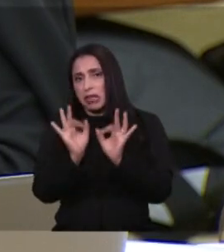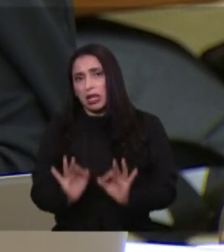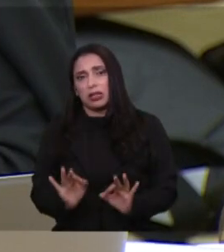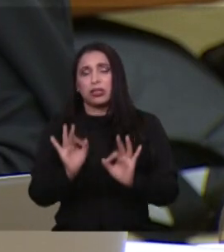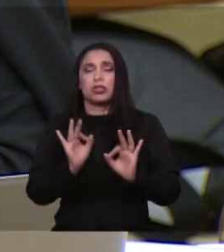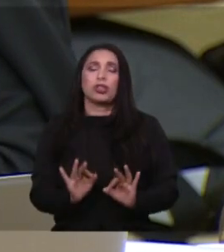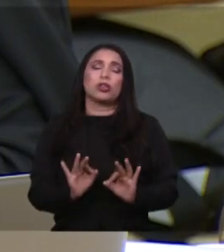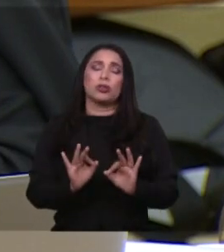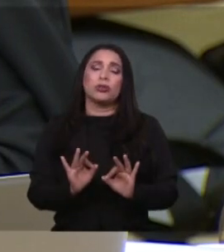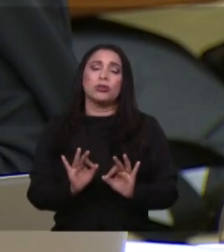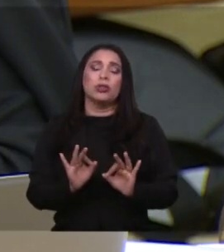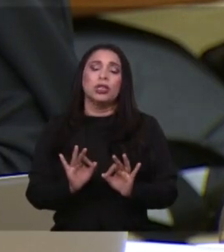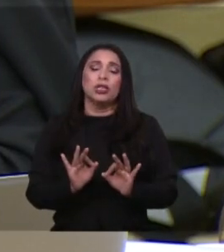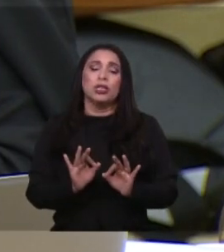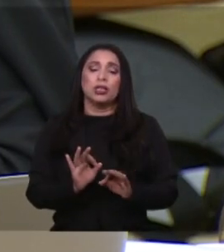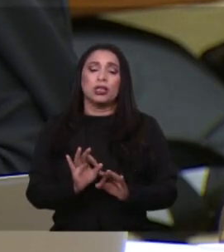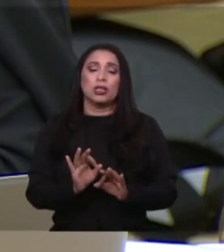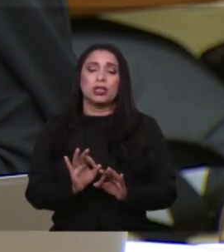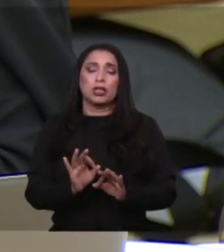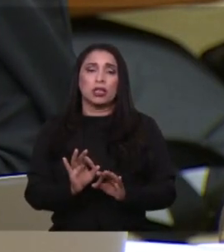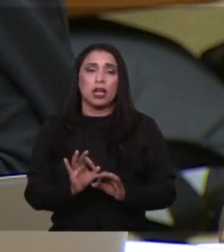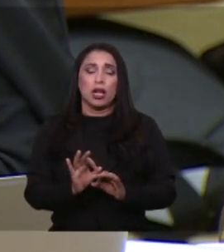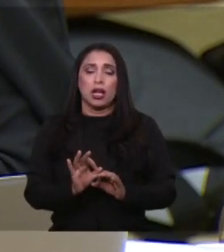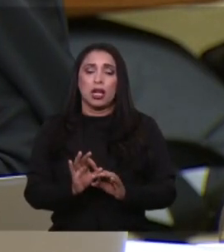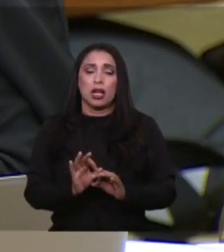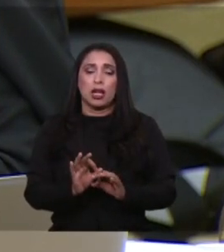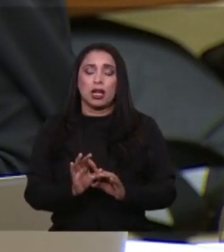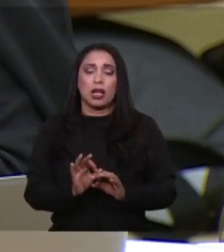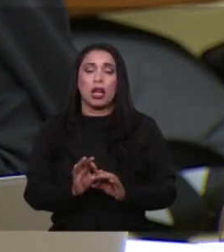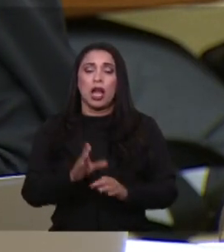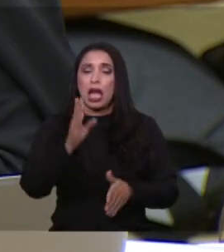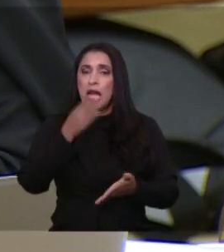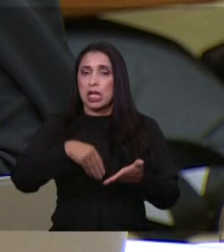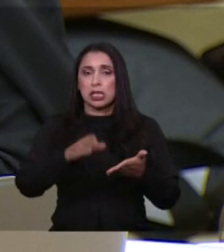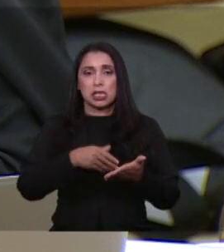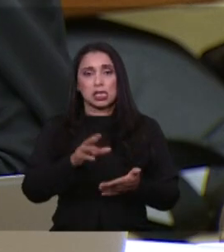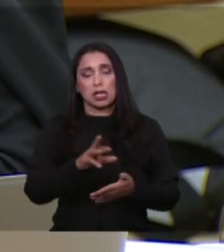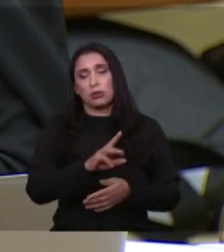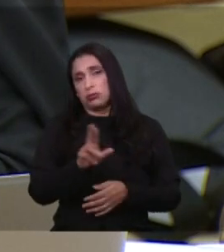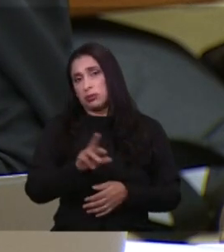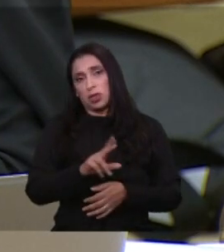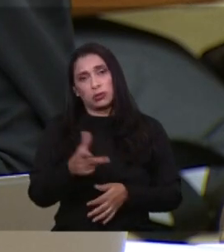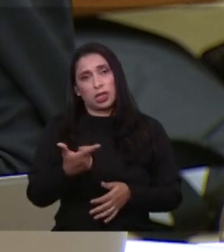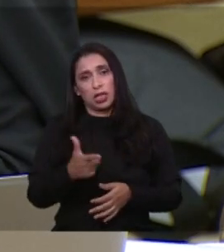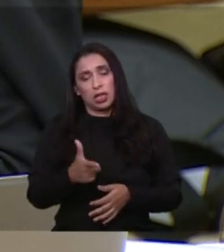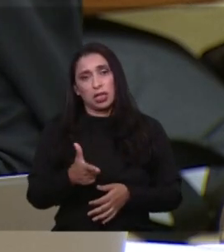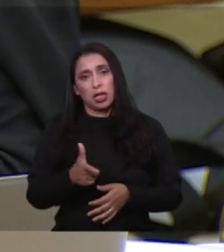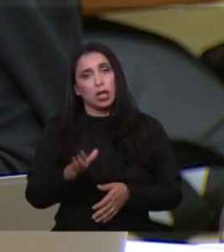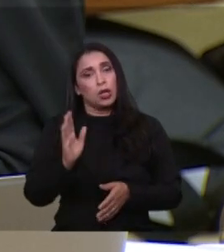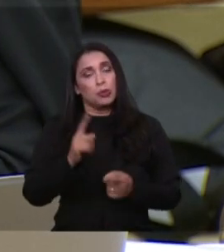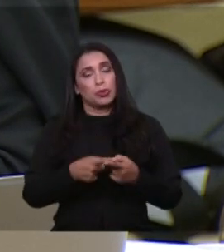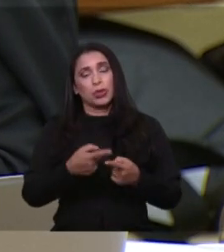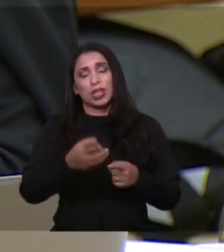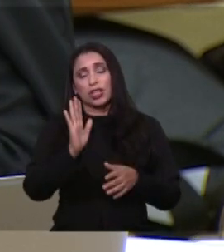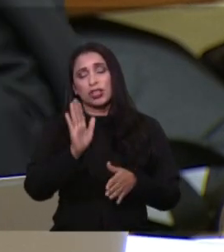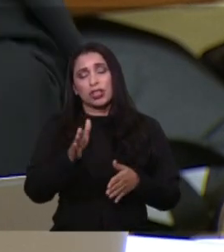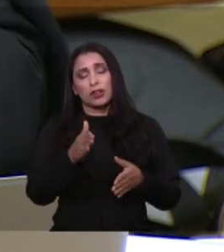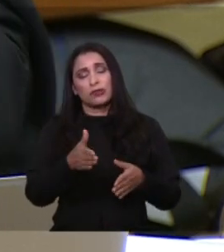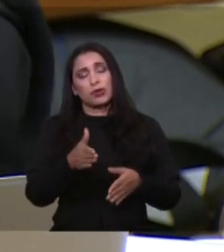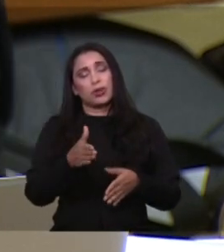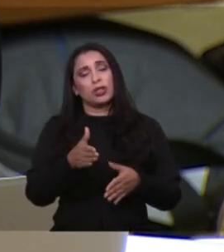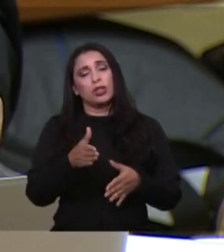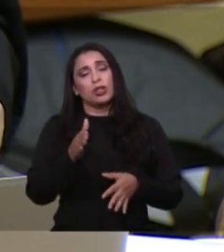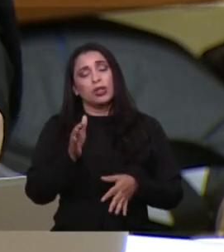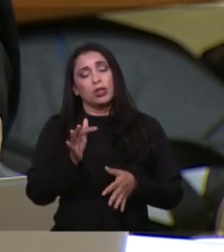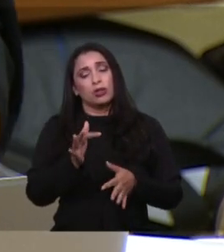que automaticamente não haveria rescisão da coisa julgada, ou seja, a possibilitar... Isso está no... Está na DPF. Então,